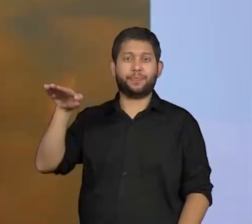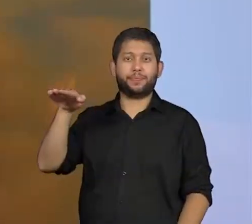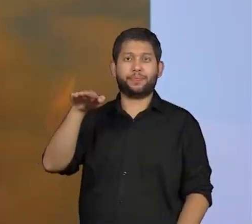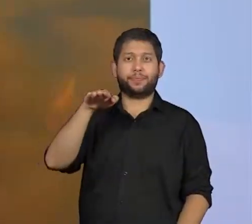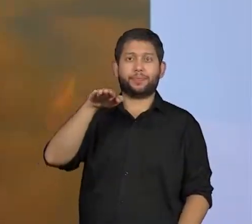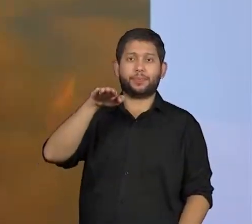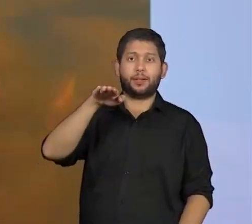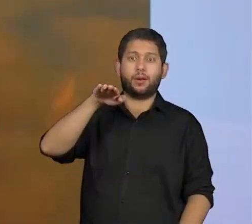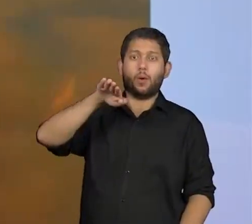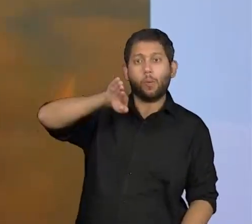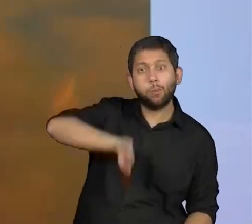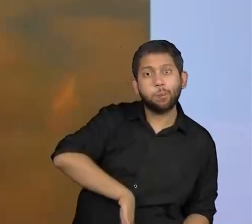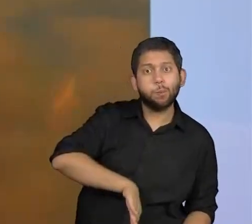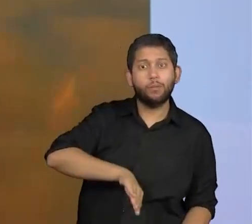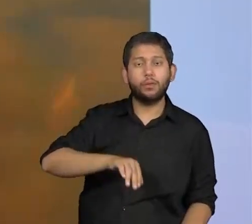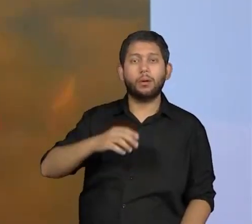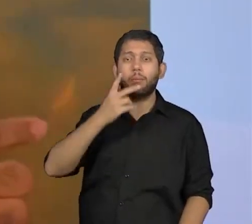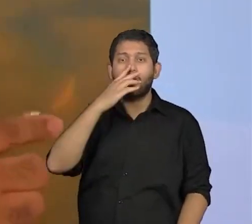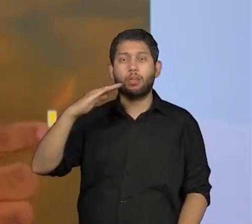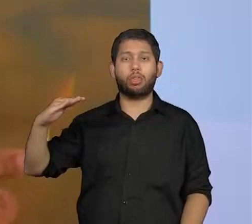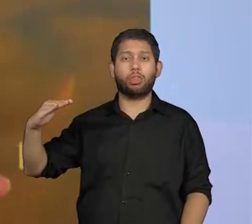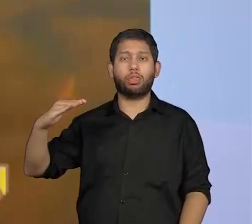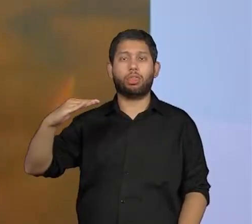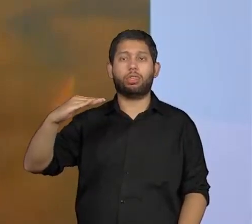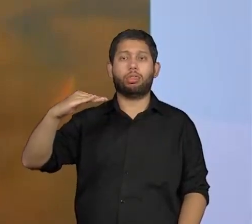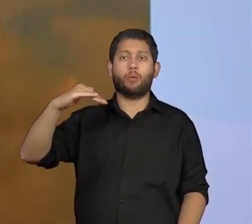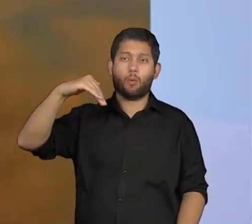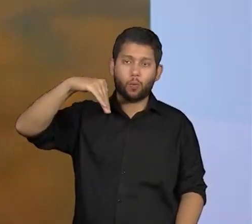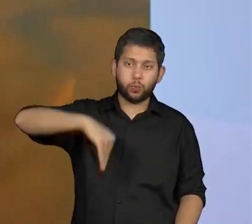e uma grande queda para baixo.